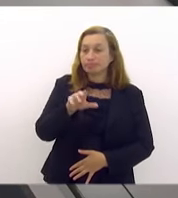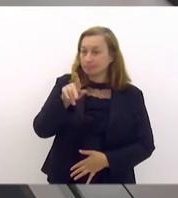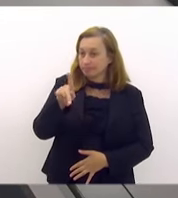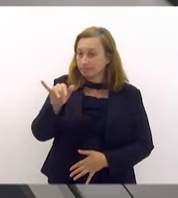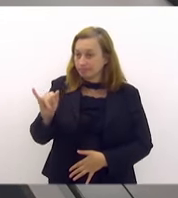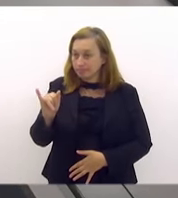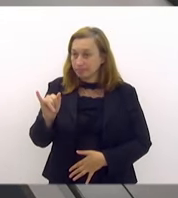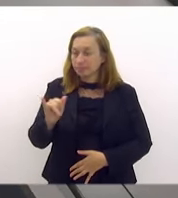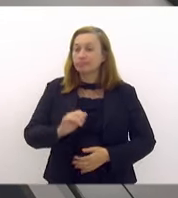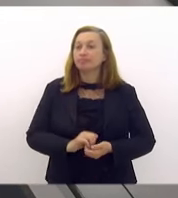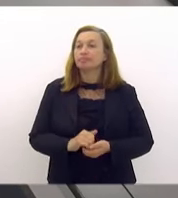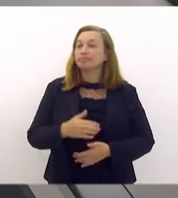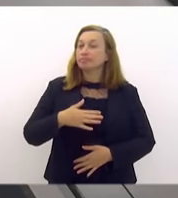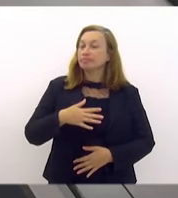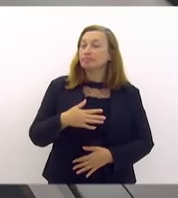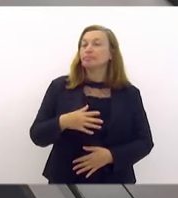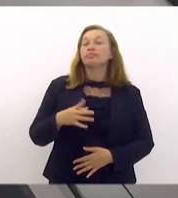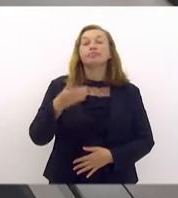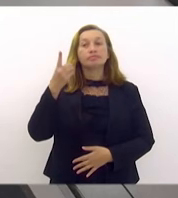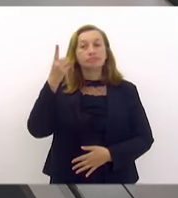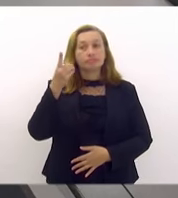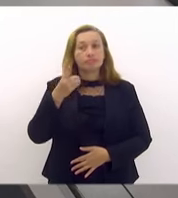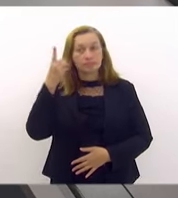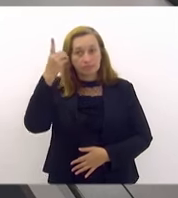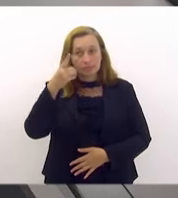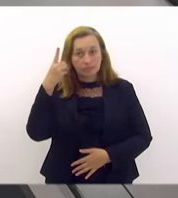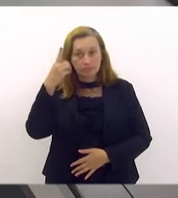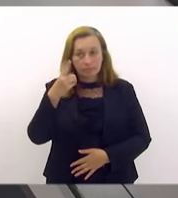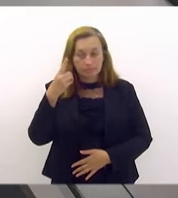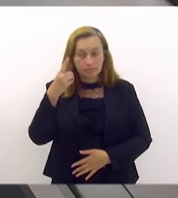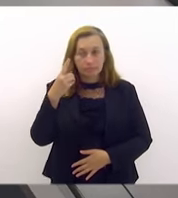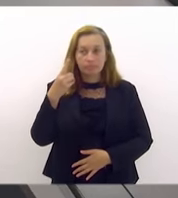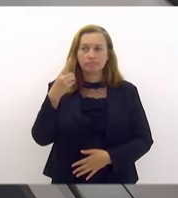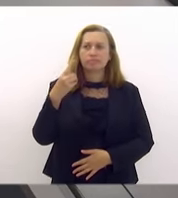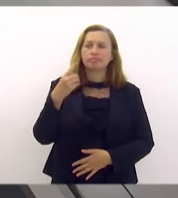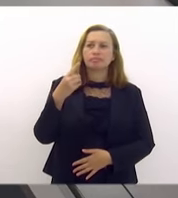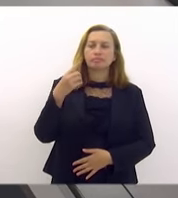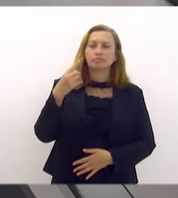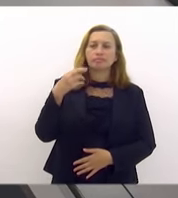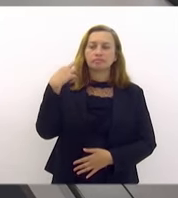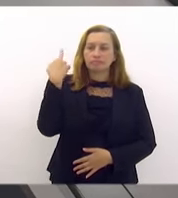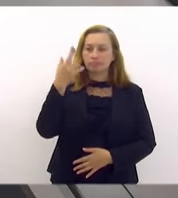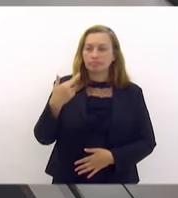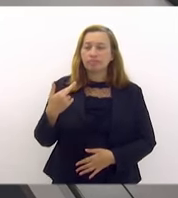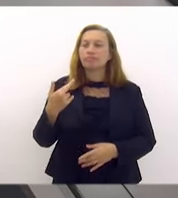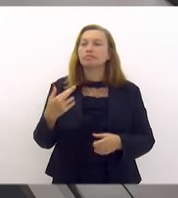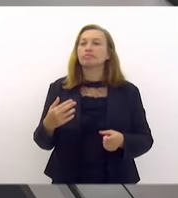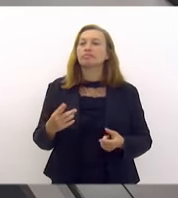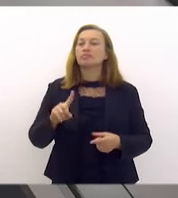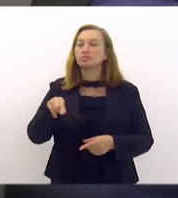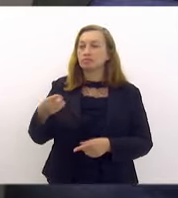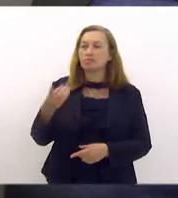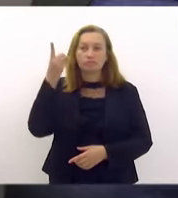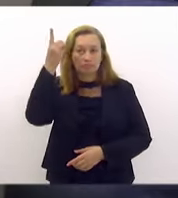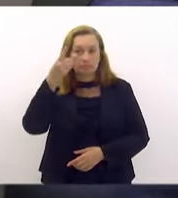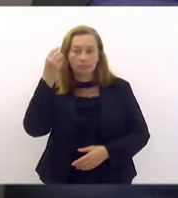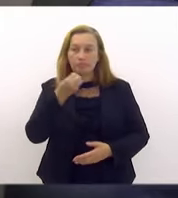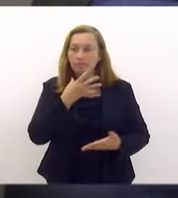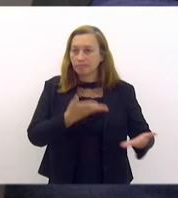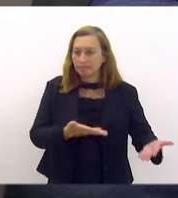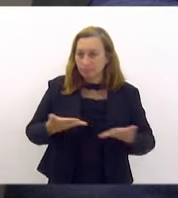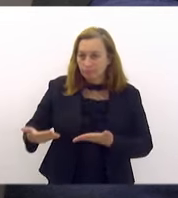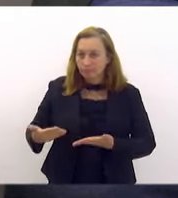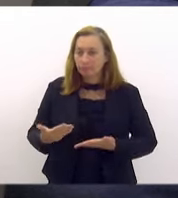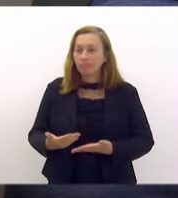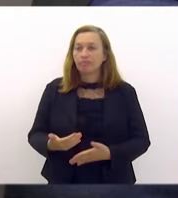a querida deputada Renata Souza saudar aqui os outros colegas deputados eh dar boas-vindas ao